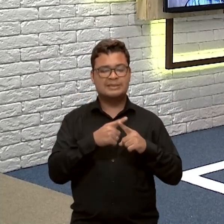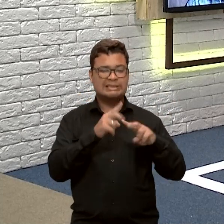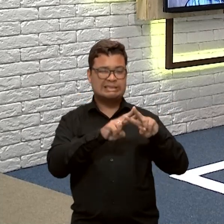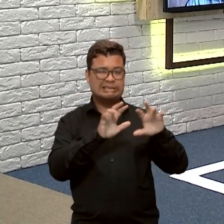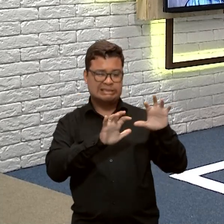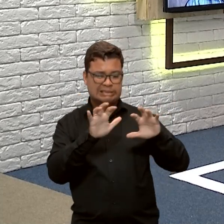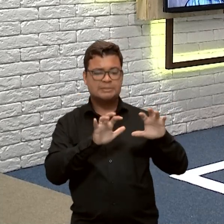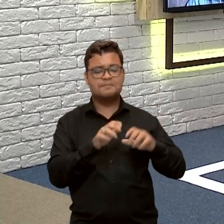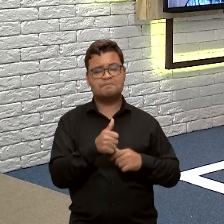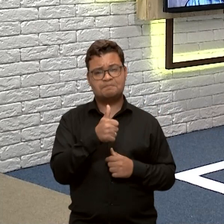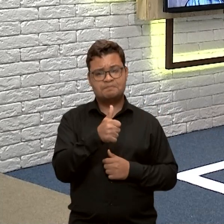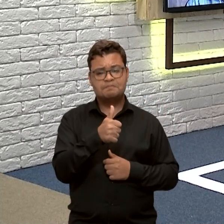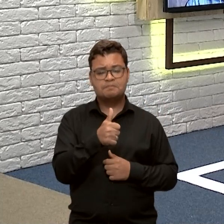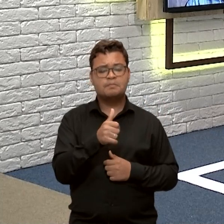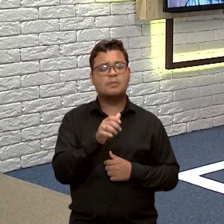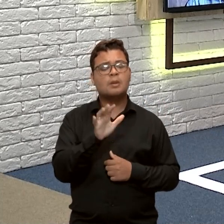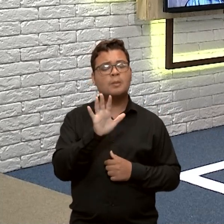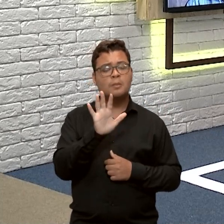evitar